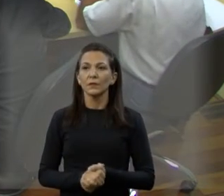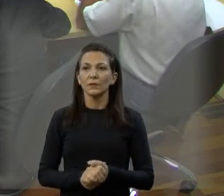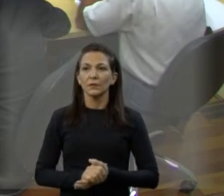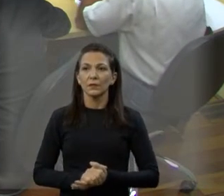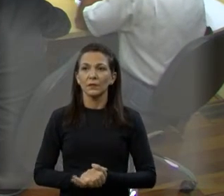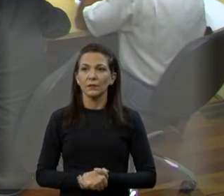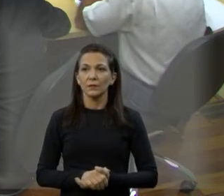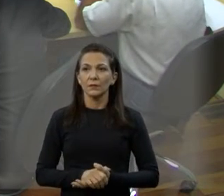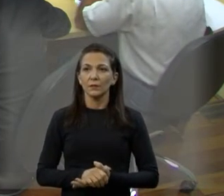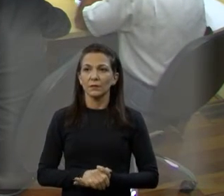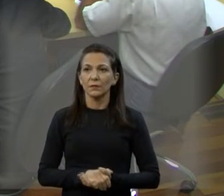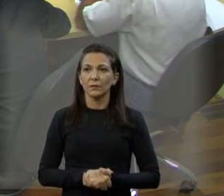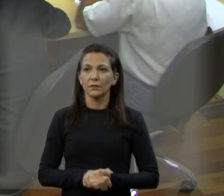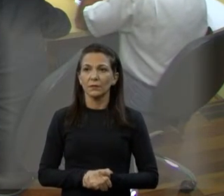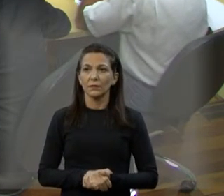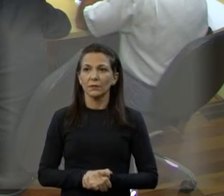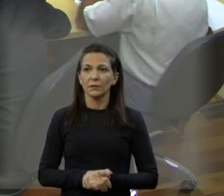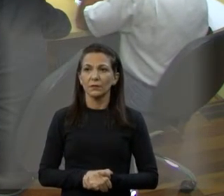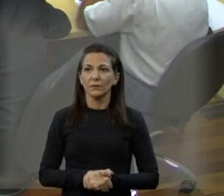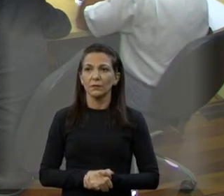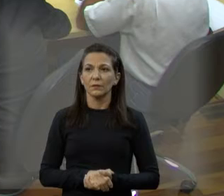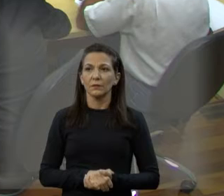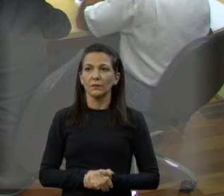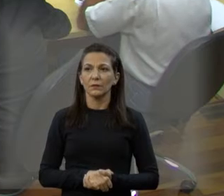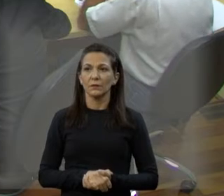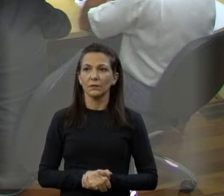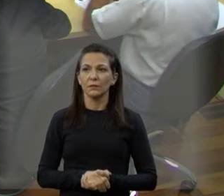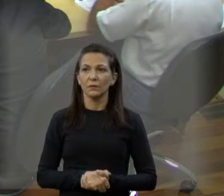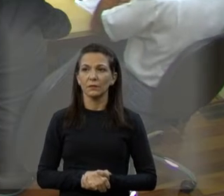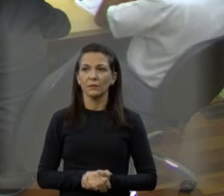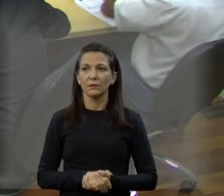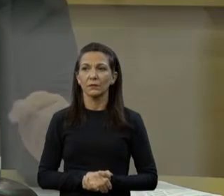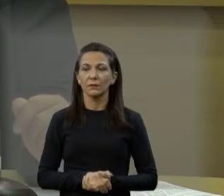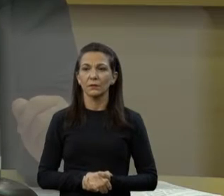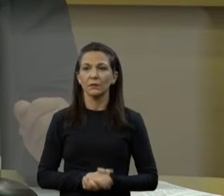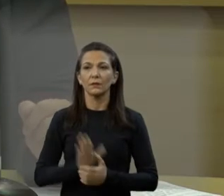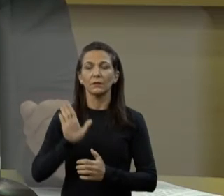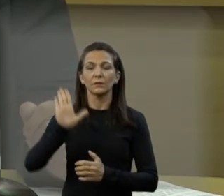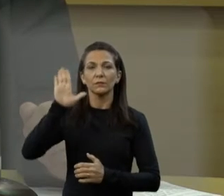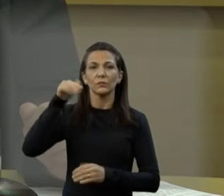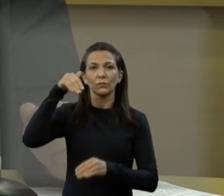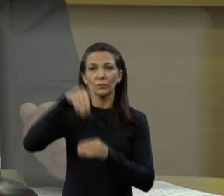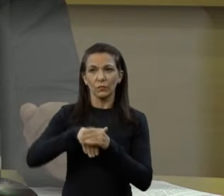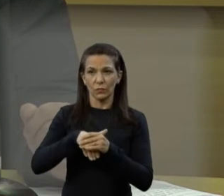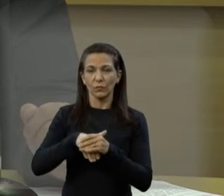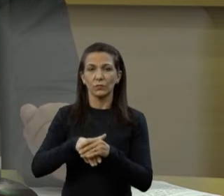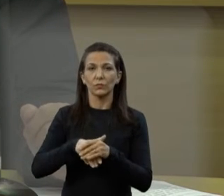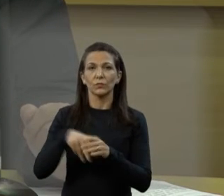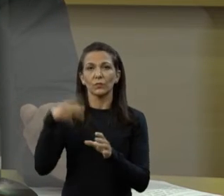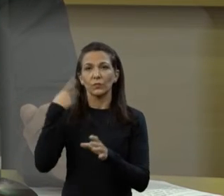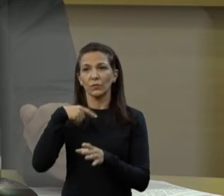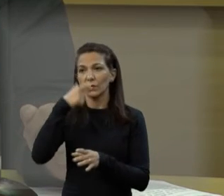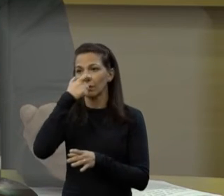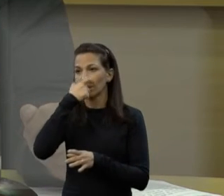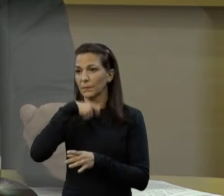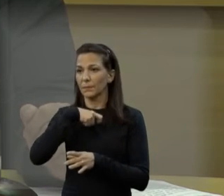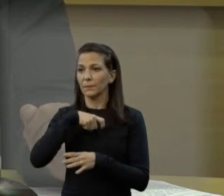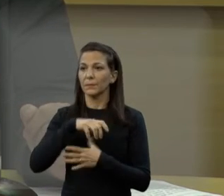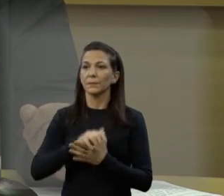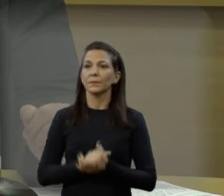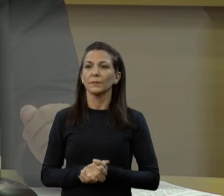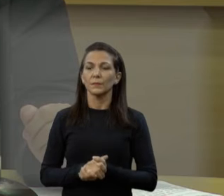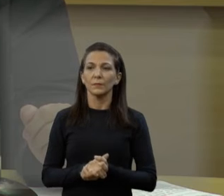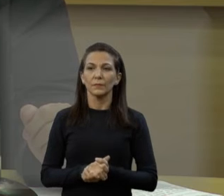a declaração de voto algum Vereador vai usar declaração de voto Vereador Carlão do joia com a palavra